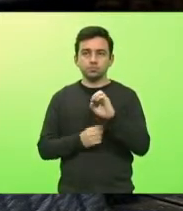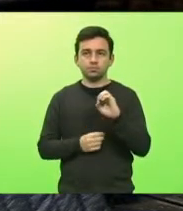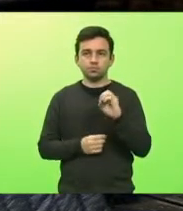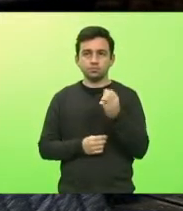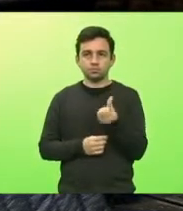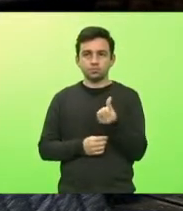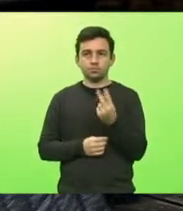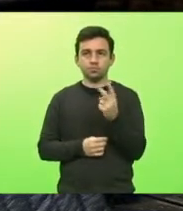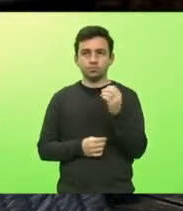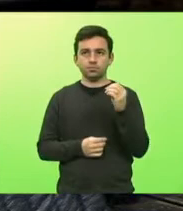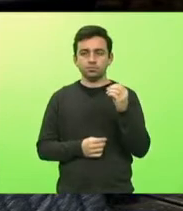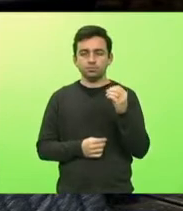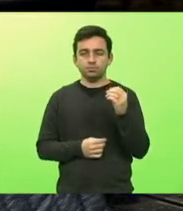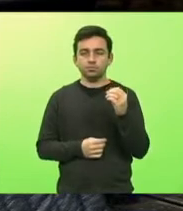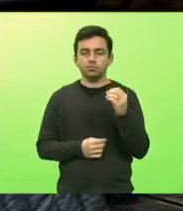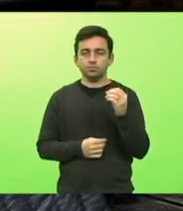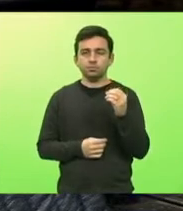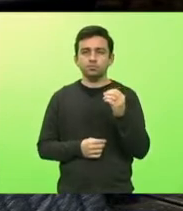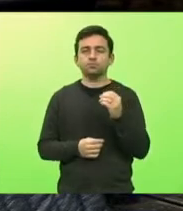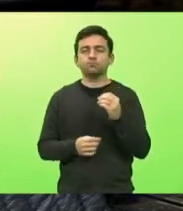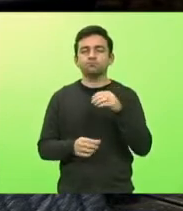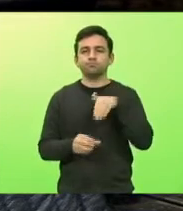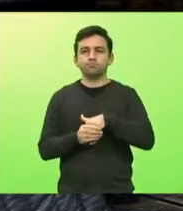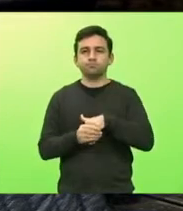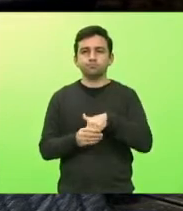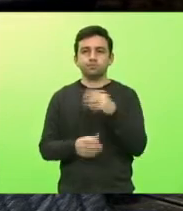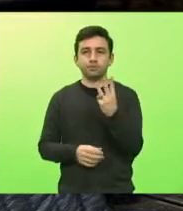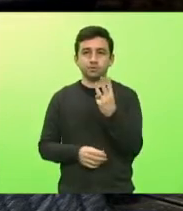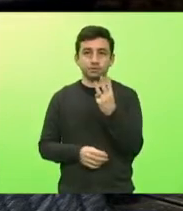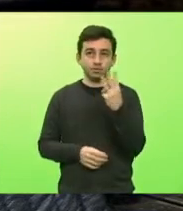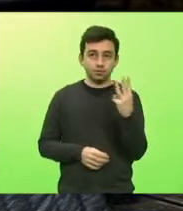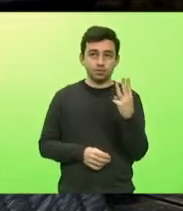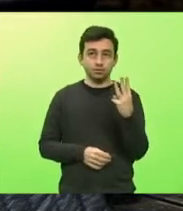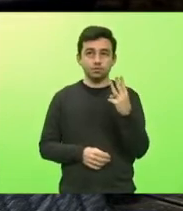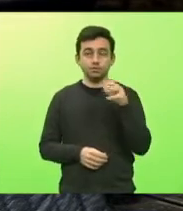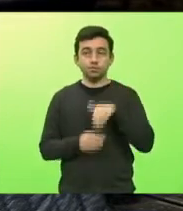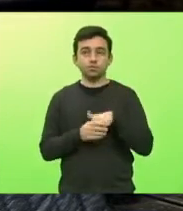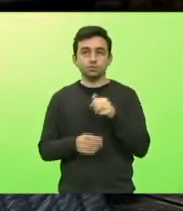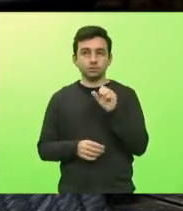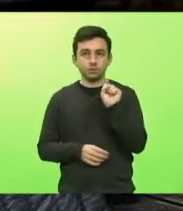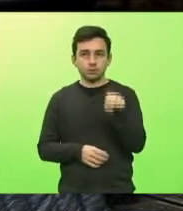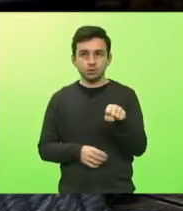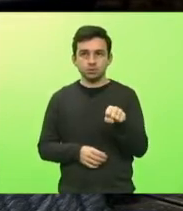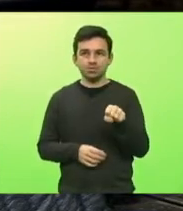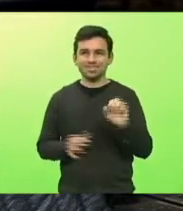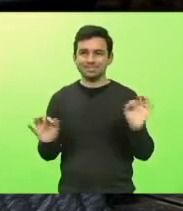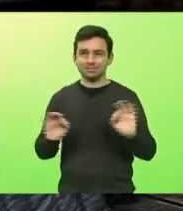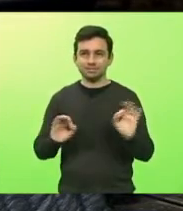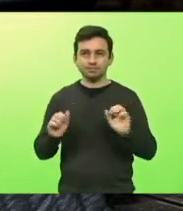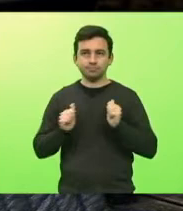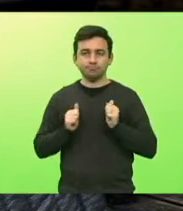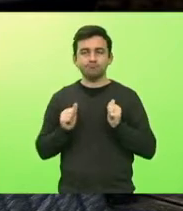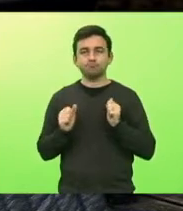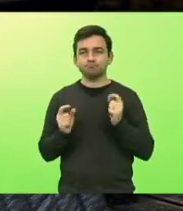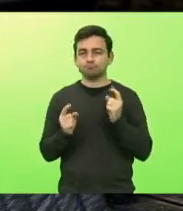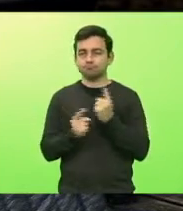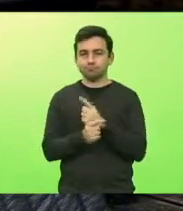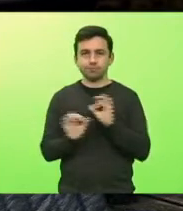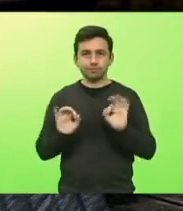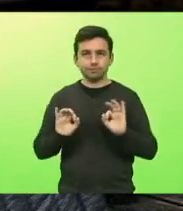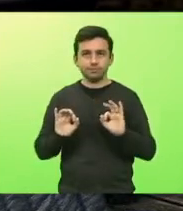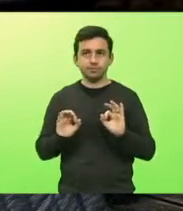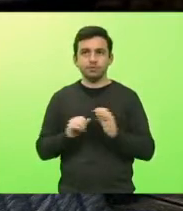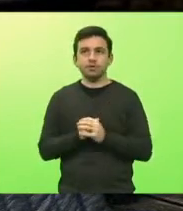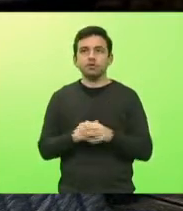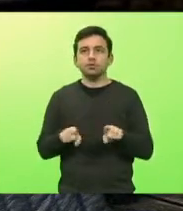0006/2020, obtendo a seguinte votação. 33 votos sim e sem qualquer voto contrário ou abstenção. Foi aprovado em turno